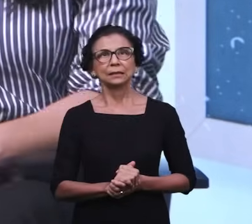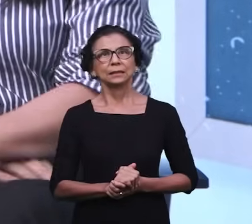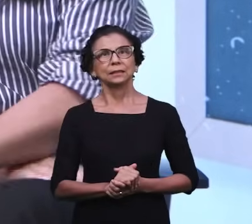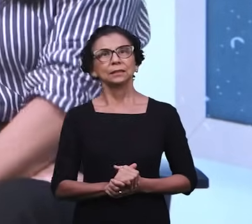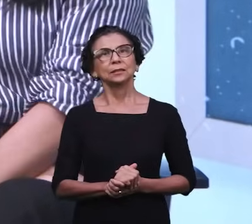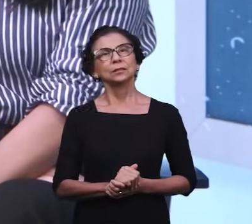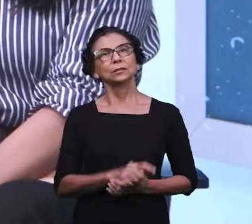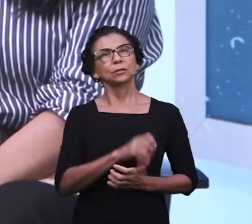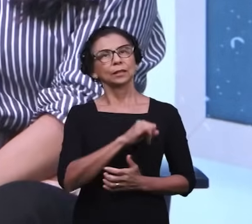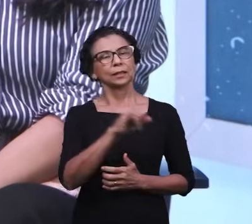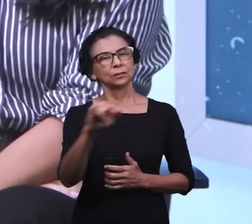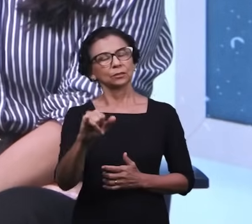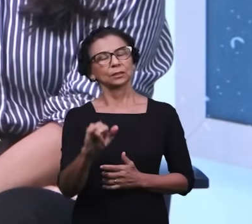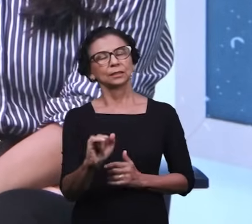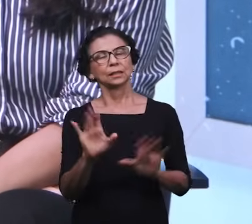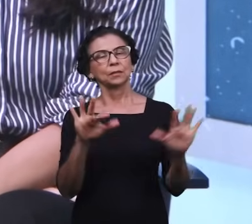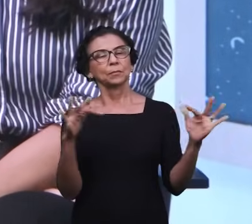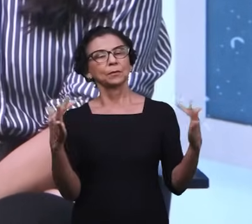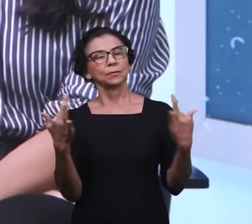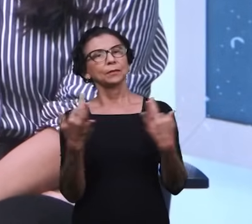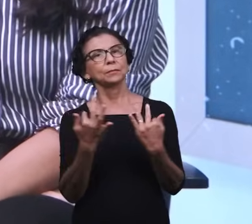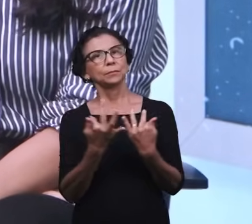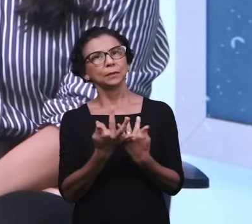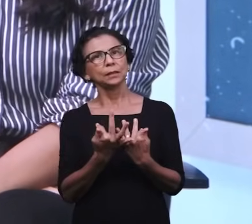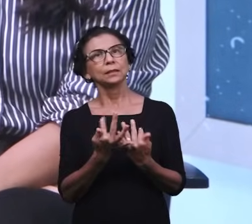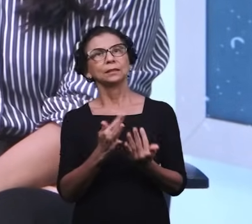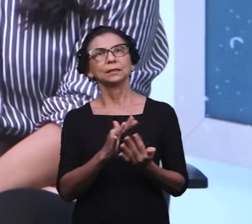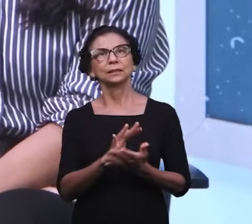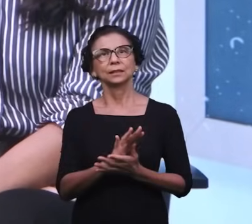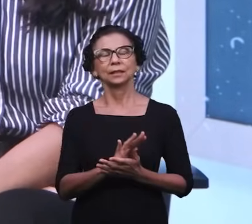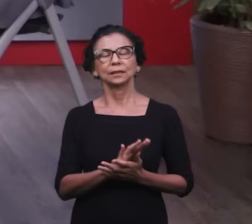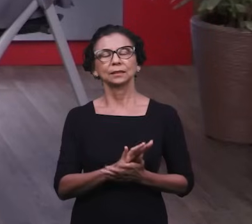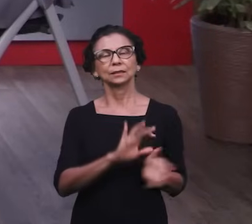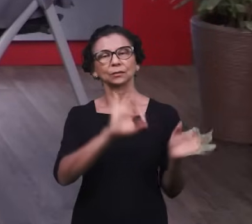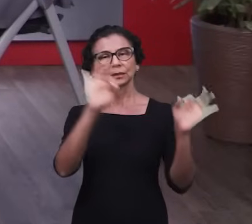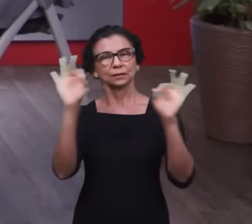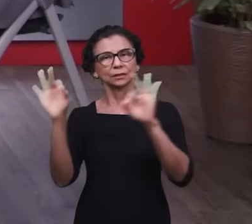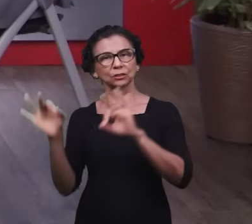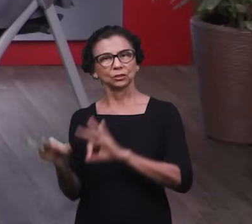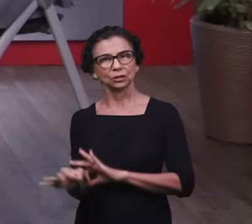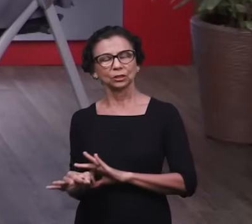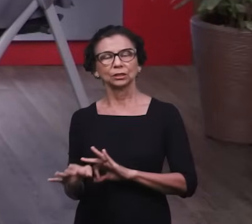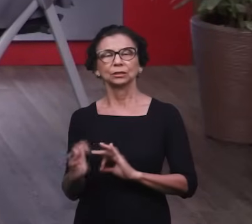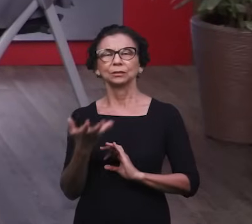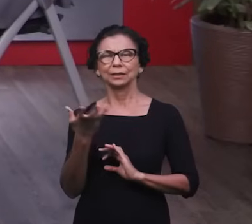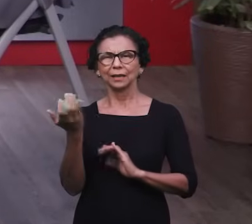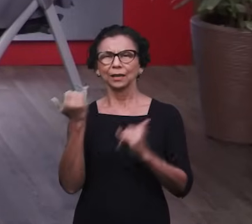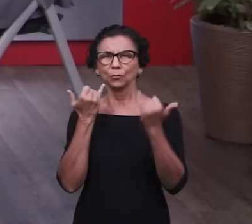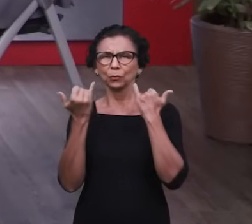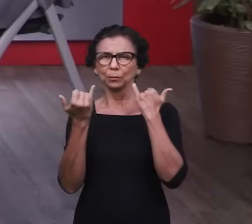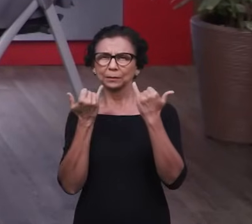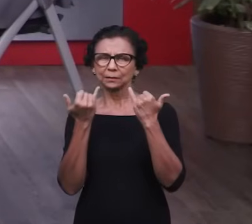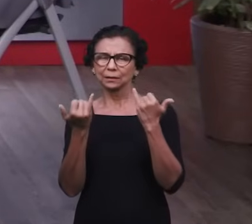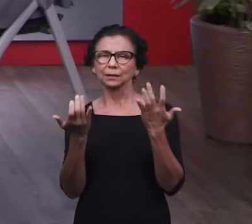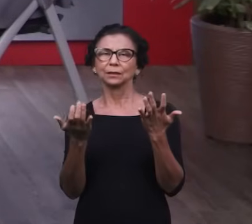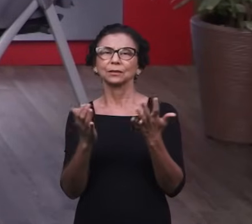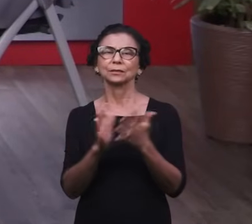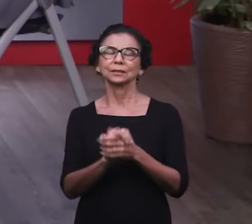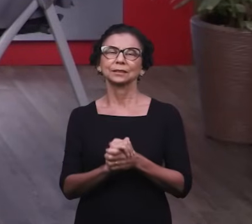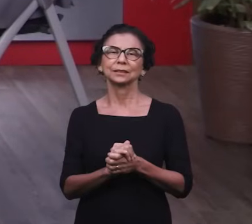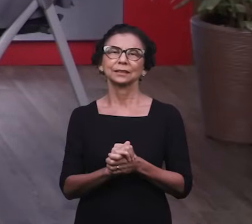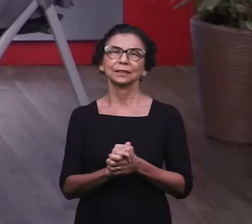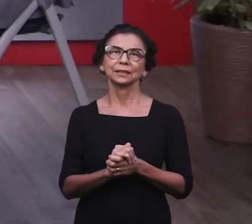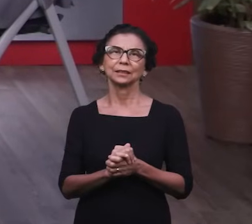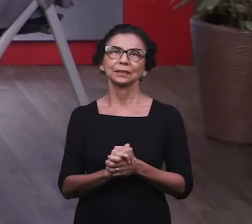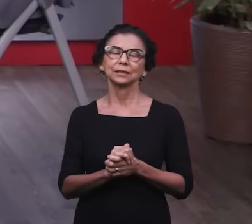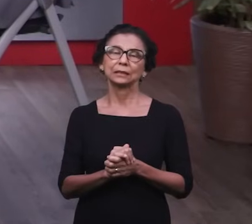né, que muitos estejam assistindo e querendo sempre mais informação sobre o quadro. E a gente sabe que é